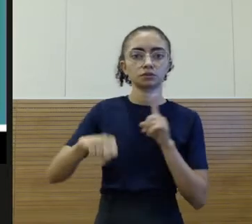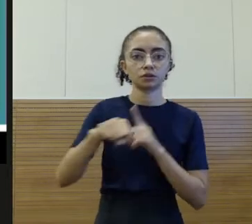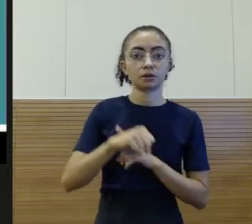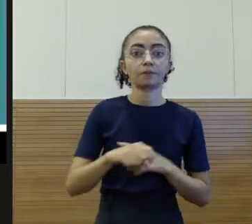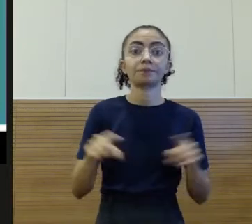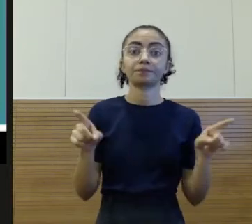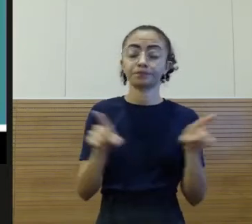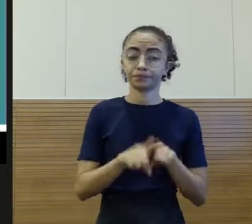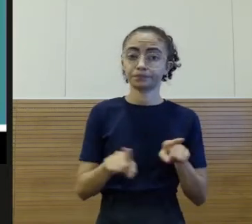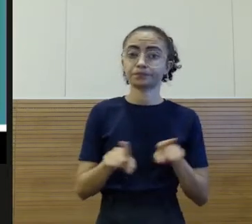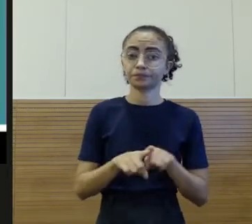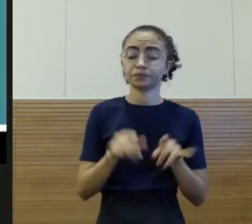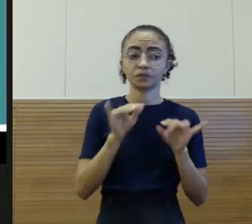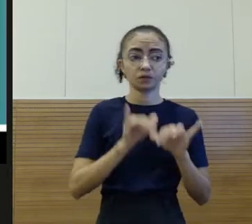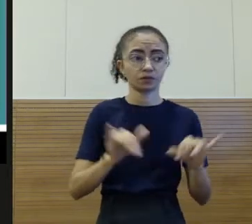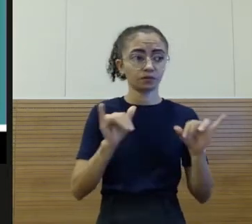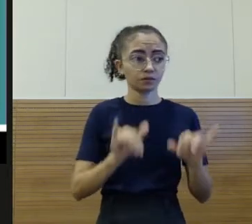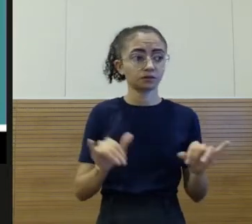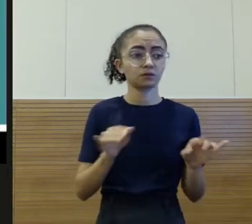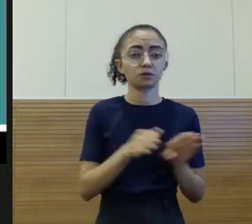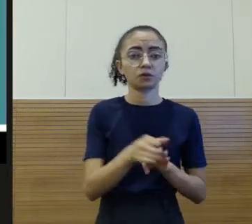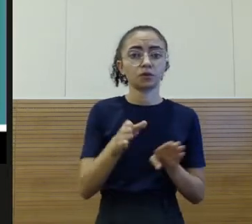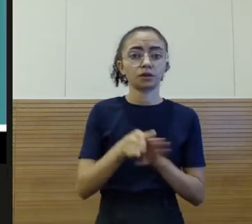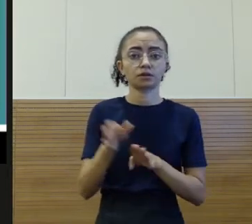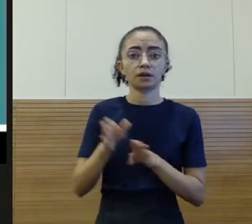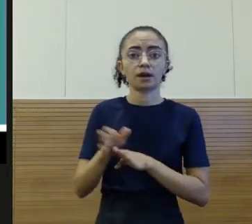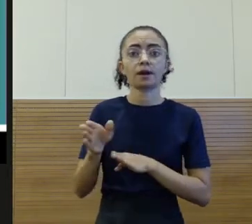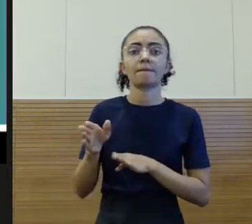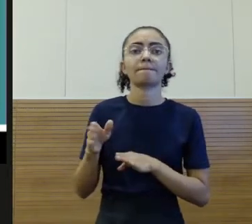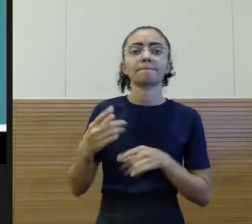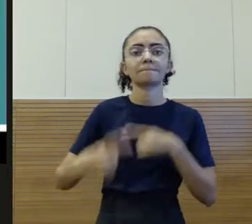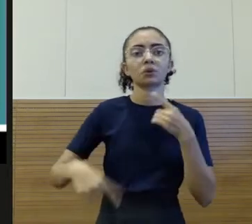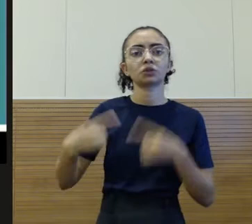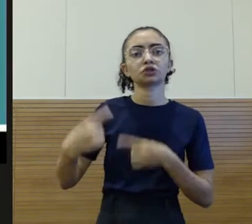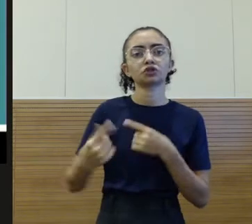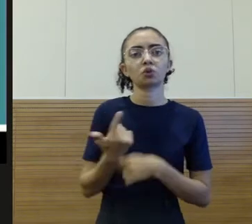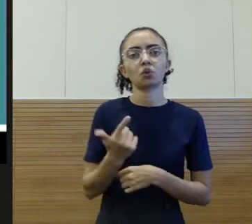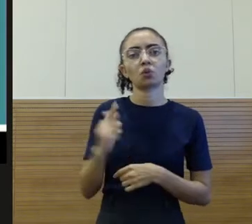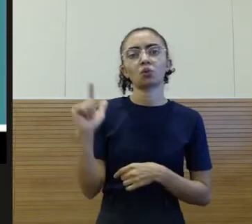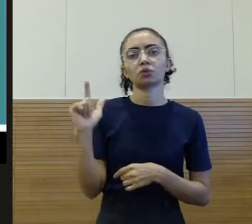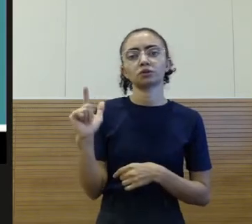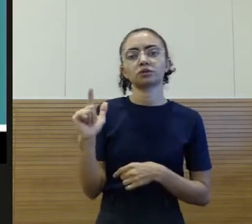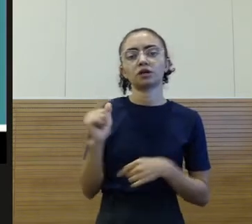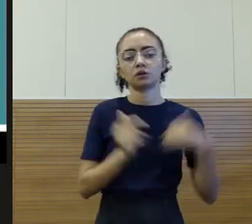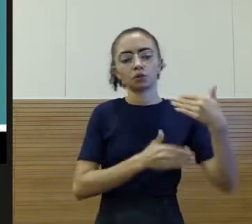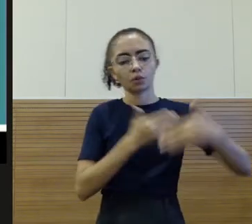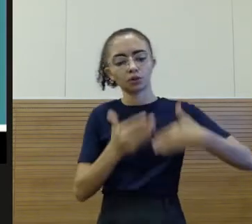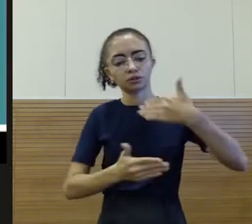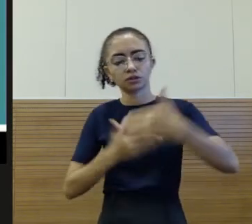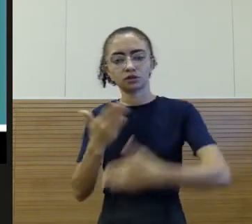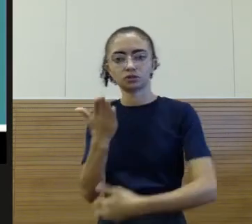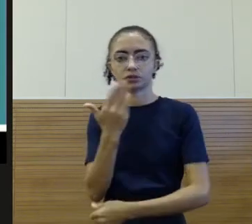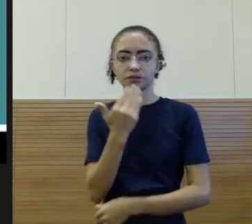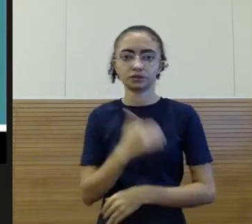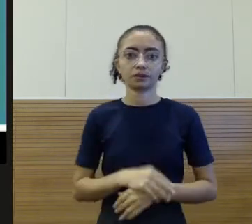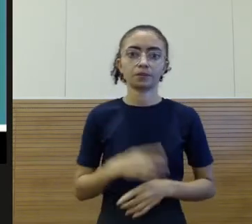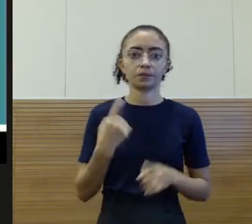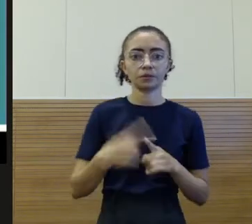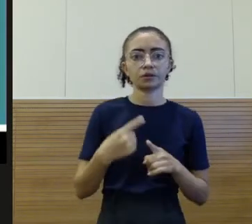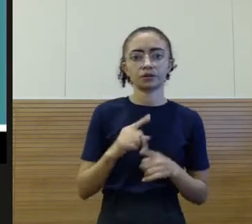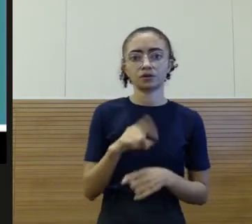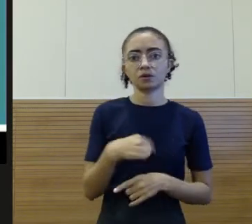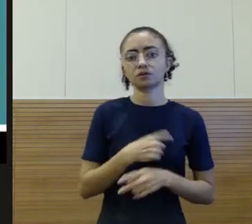também poderiam informar e orientar outras políticas durante o sistema alimentar, porque no final estamos falando da